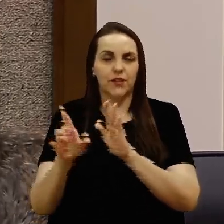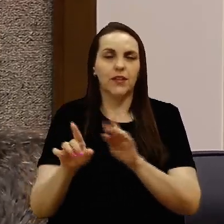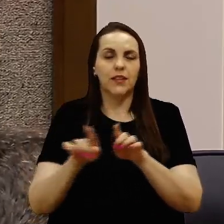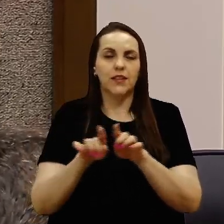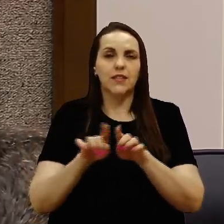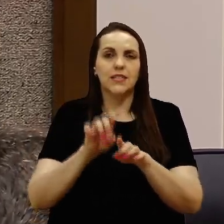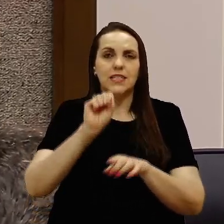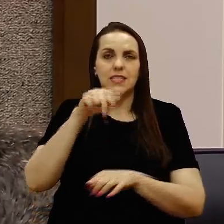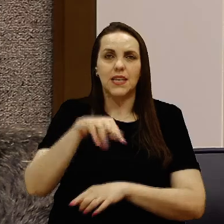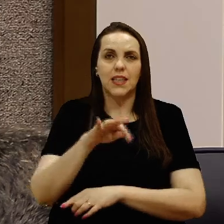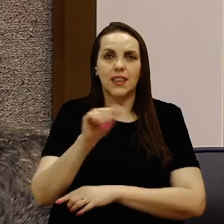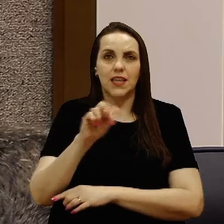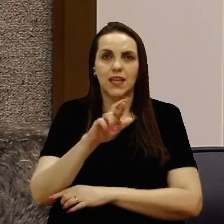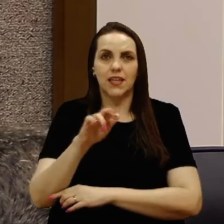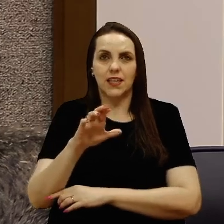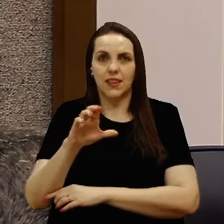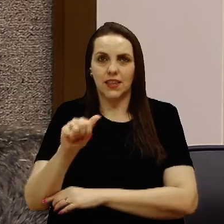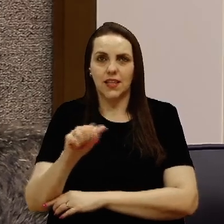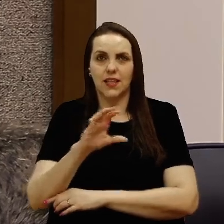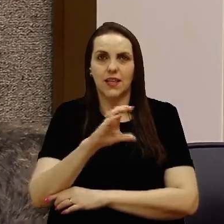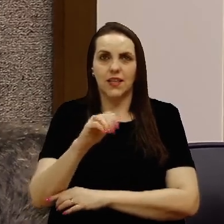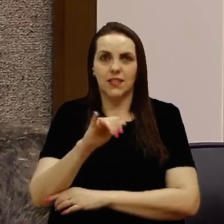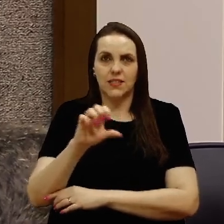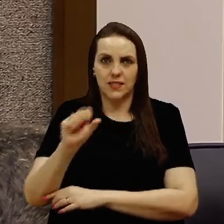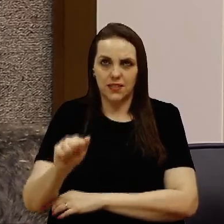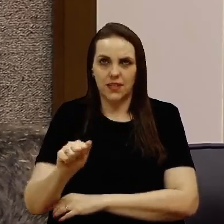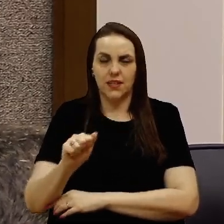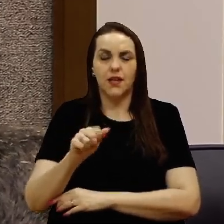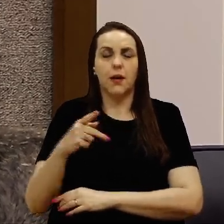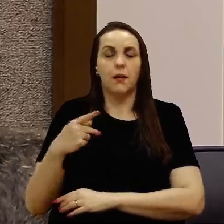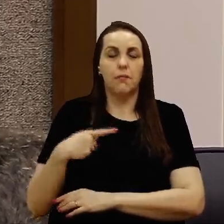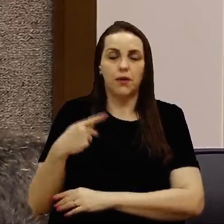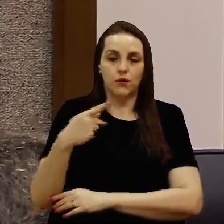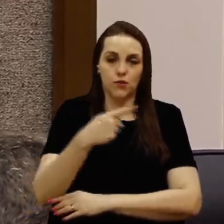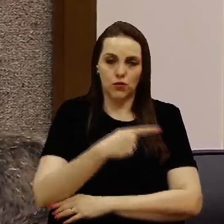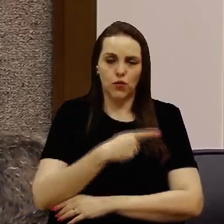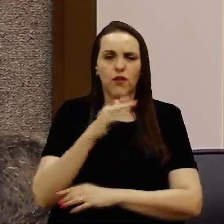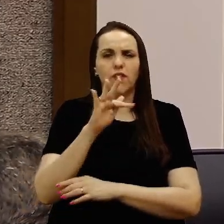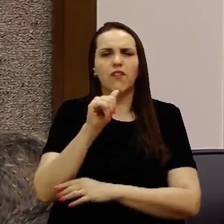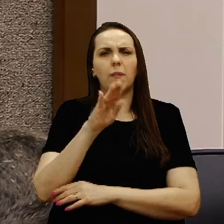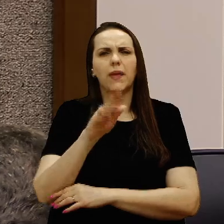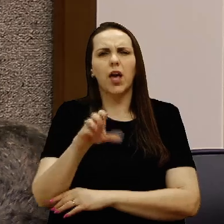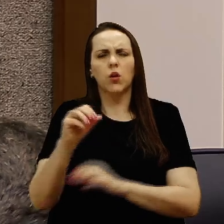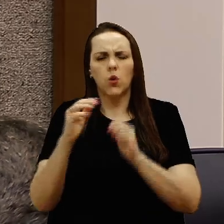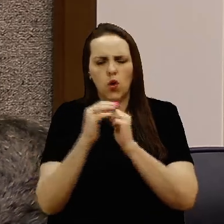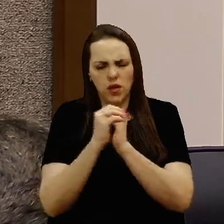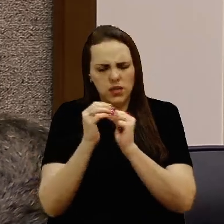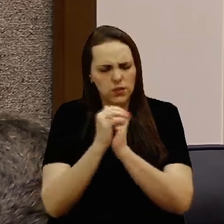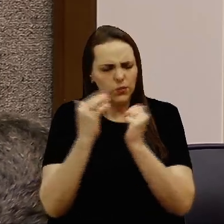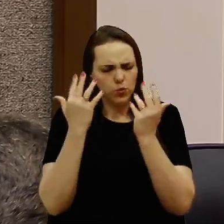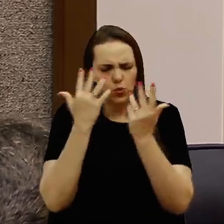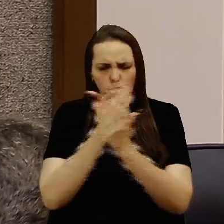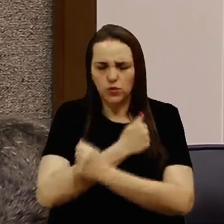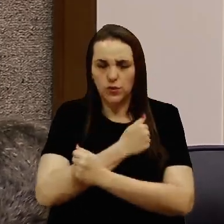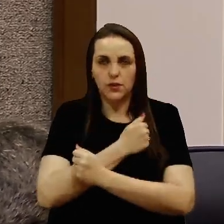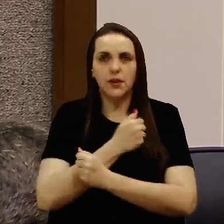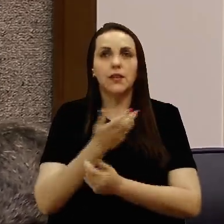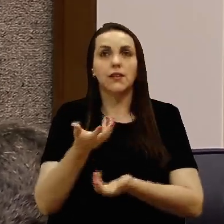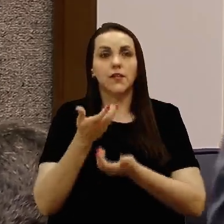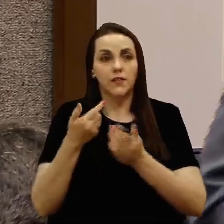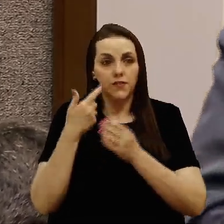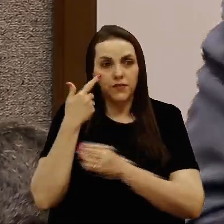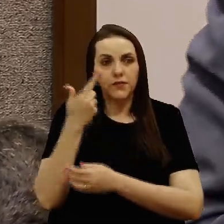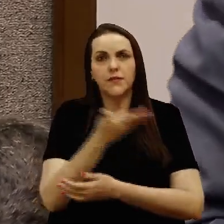por uma linda oração do pastor Fabiano. Então, muito bonito o gesto da igreja em unir as